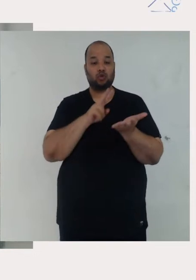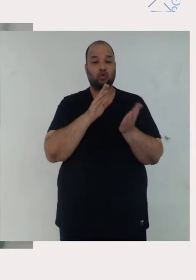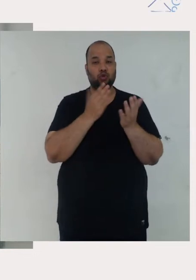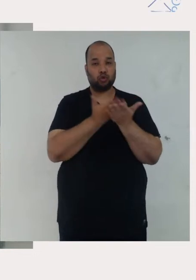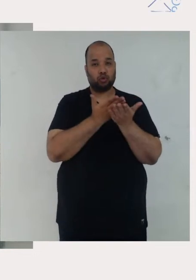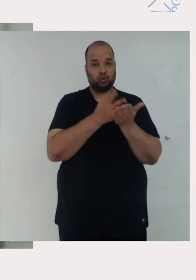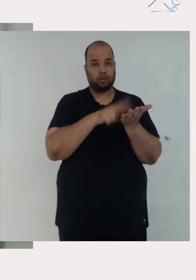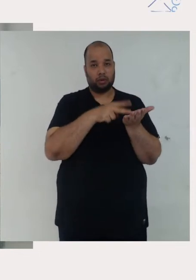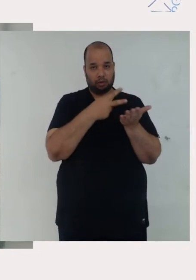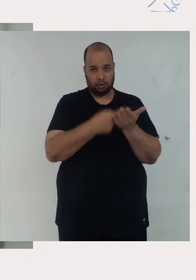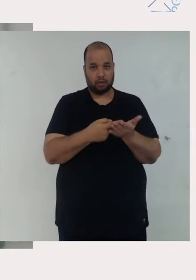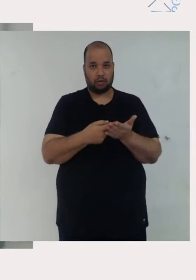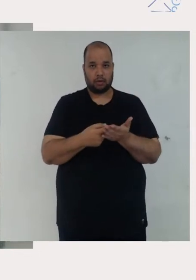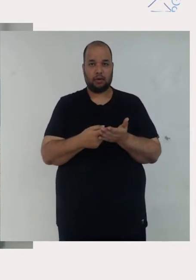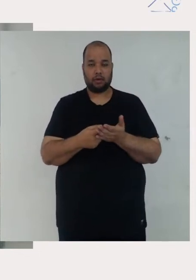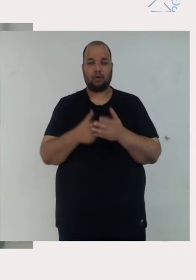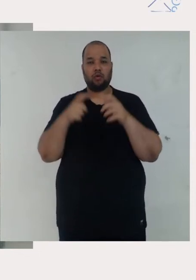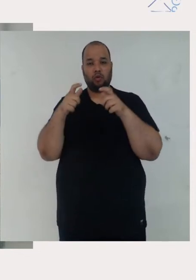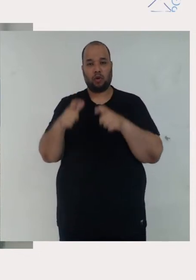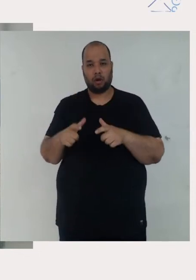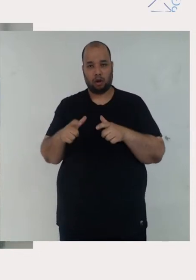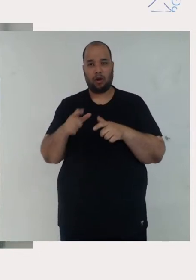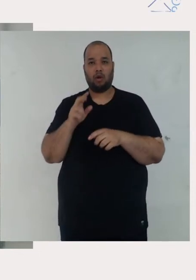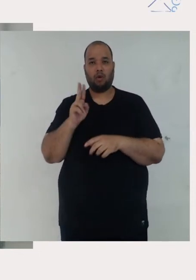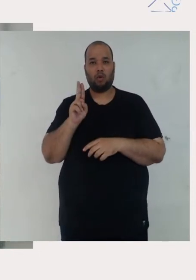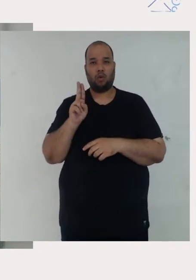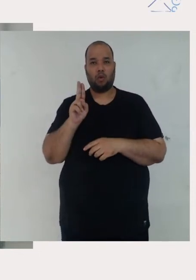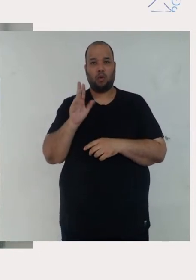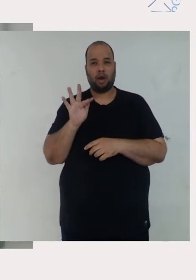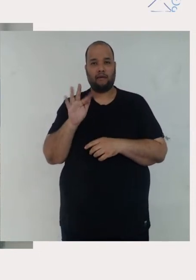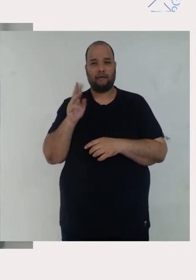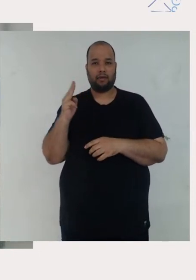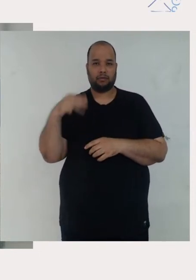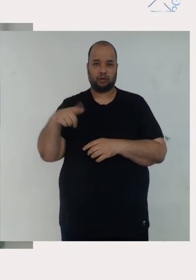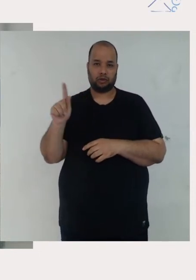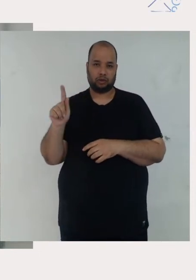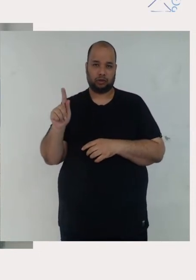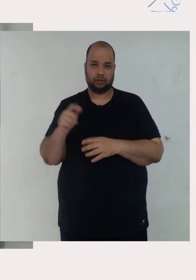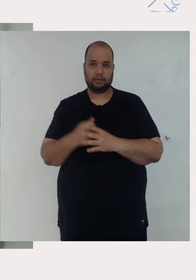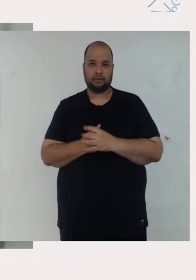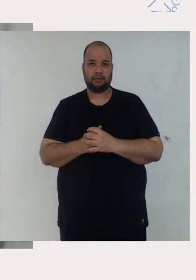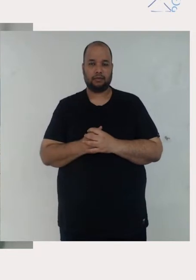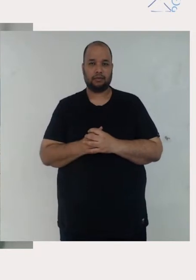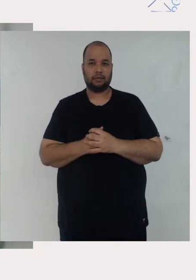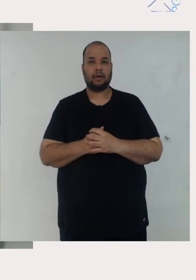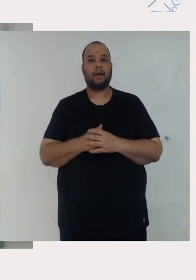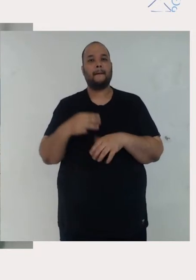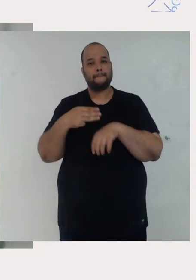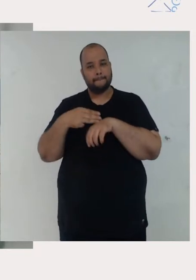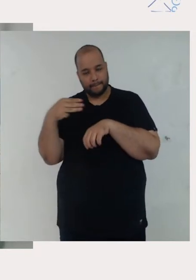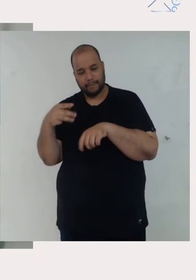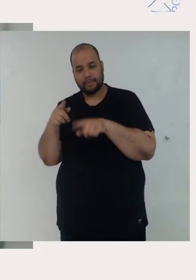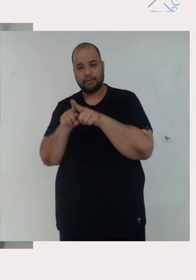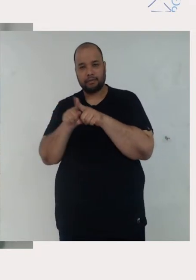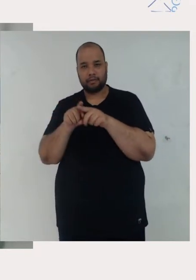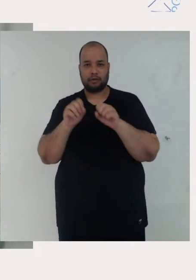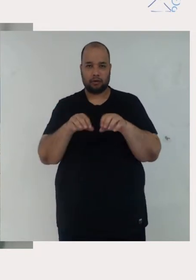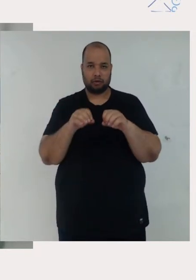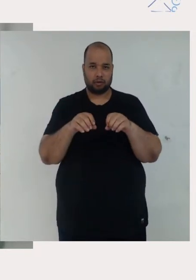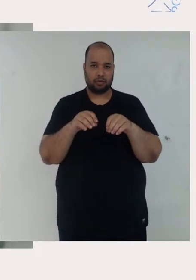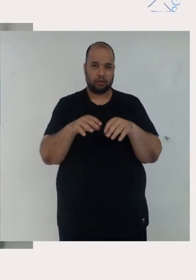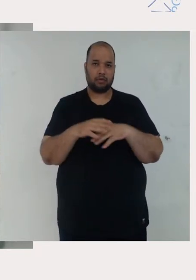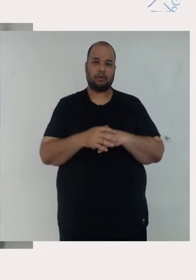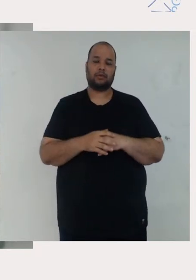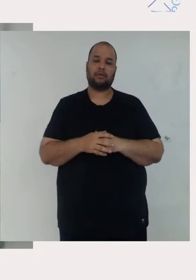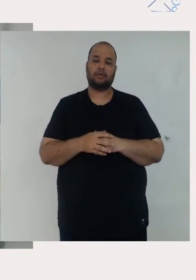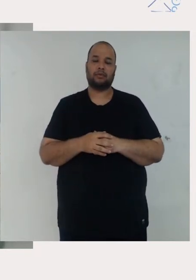Pós-INFALE da UFMG, 2003, Mestre em Educação pelo